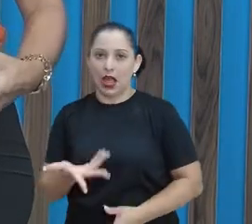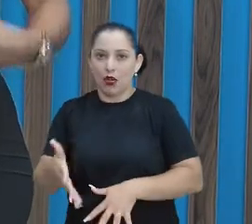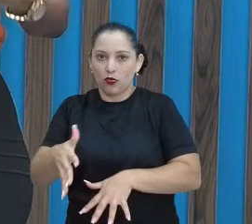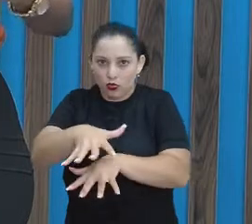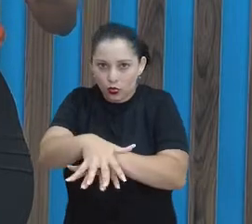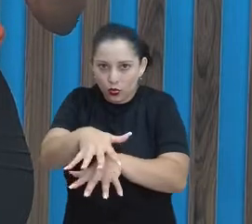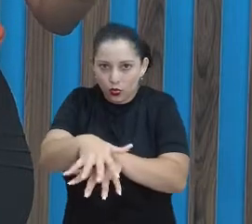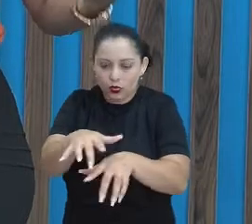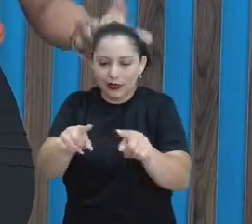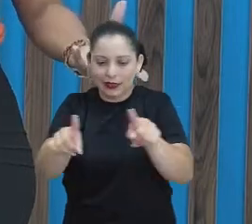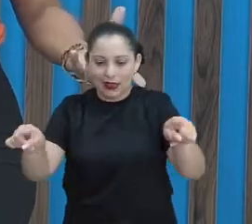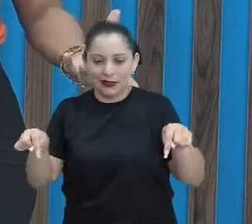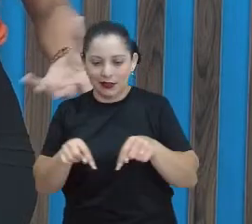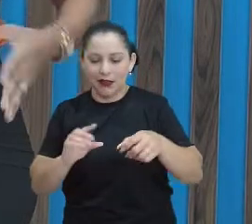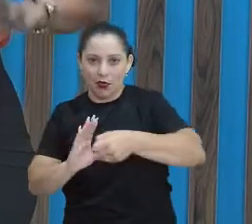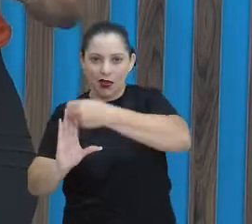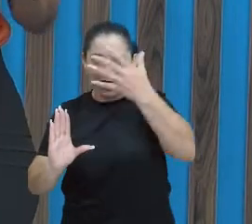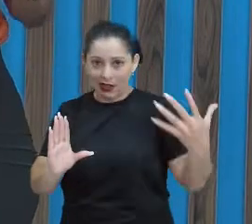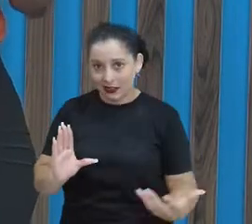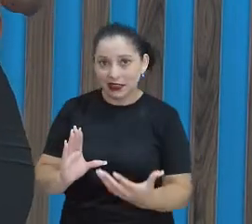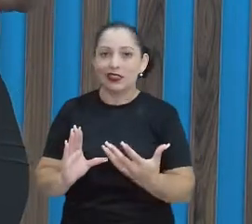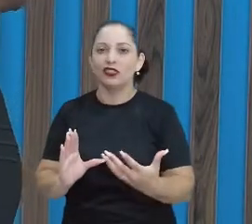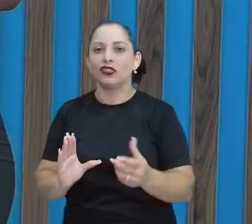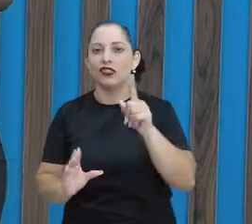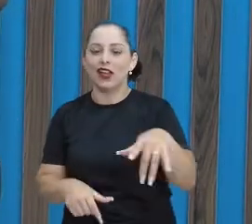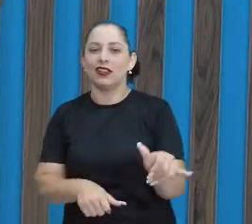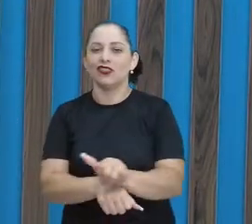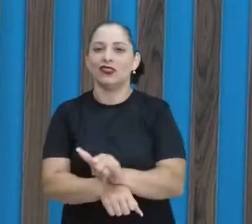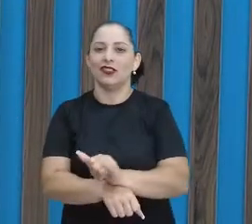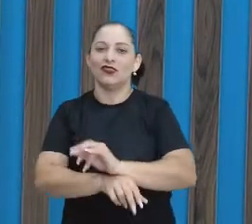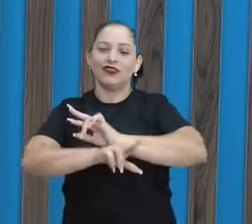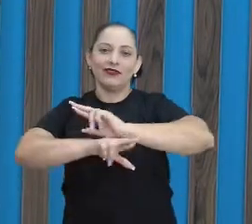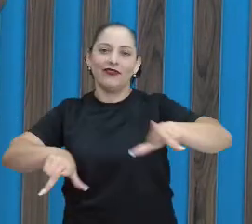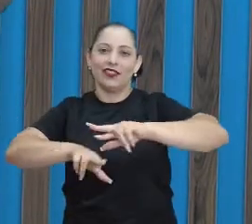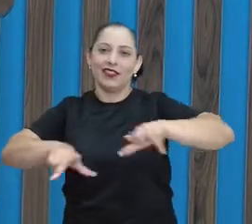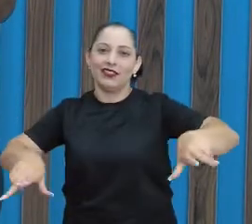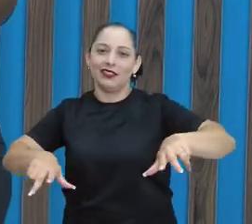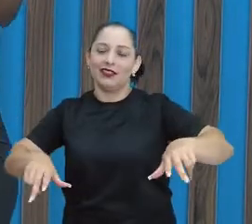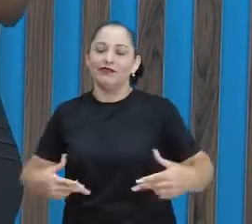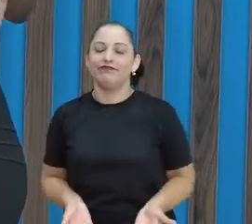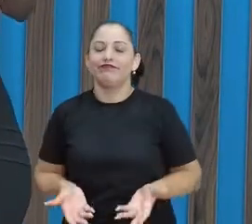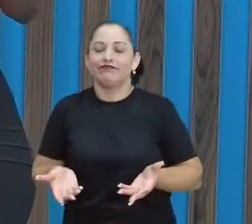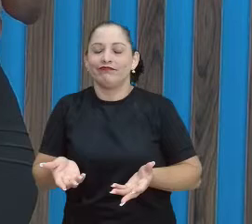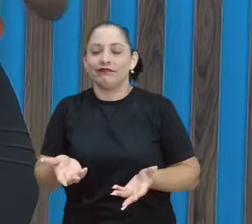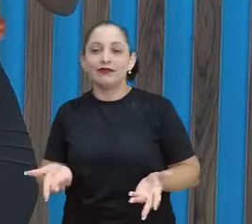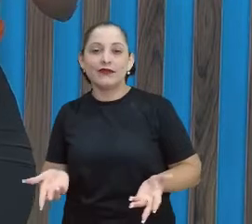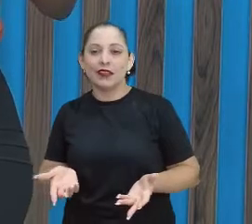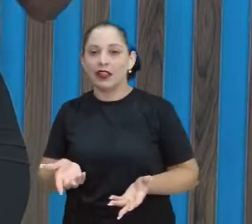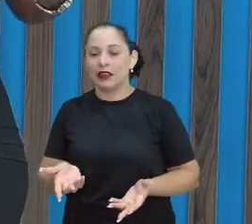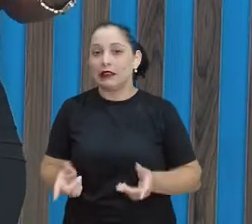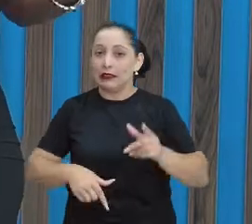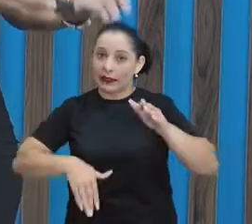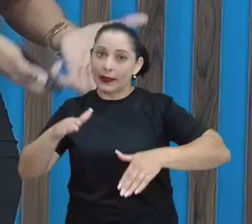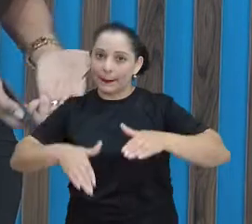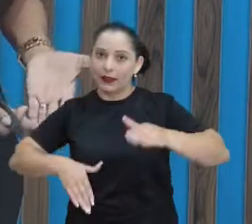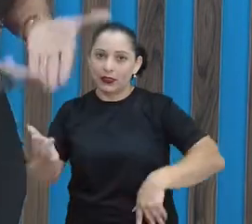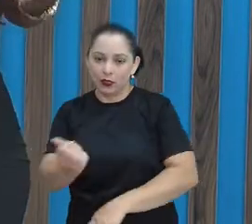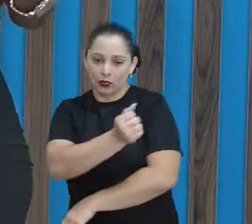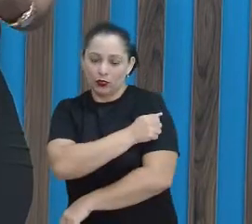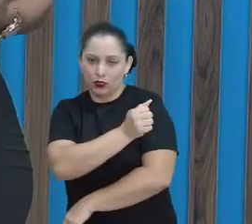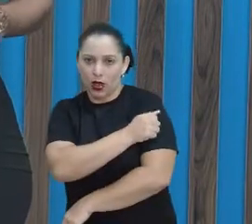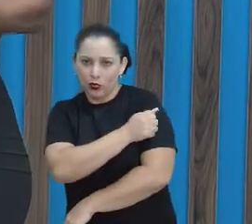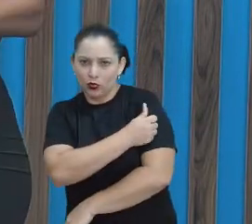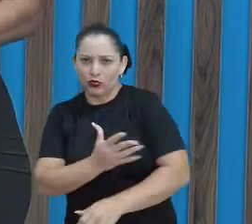de aula com essas características, aí a estratégia é diferente. A gente não vai, a depender do estudante,